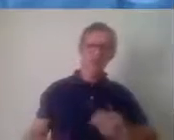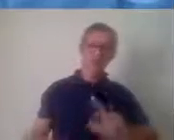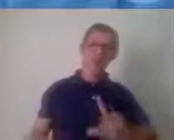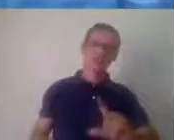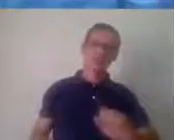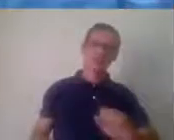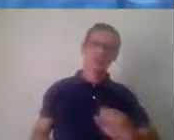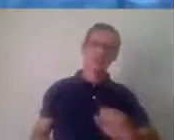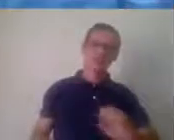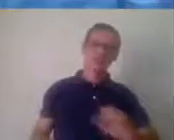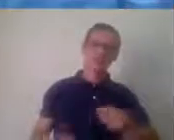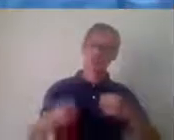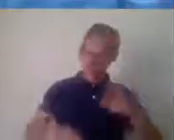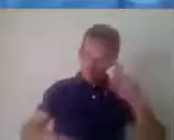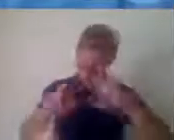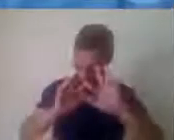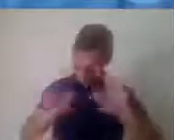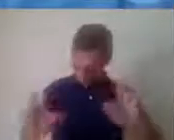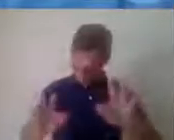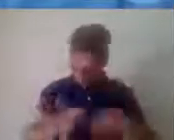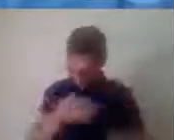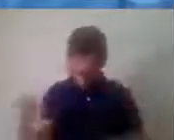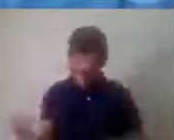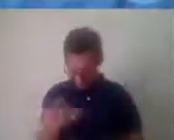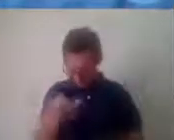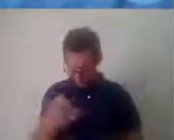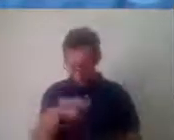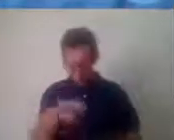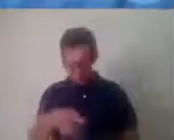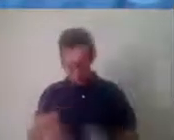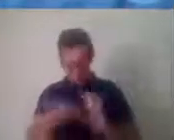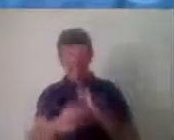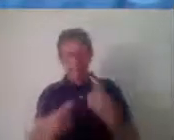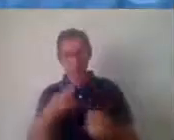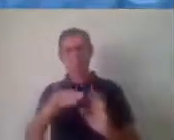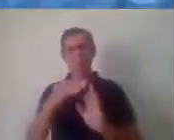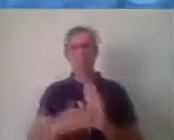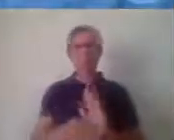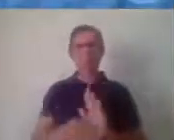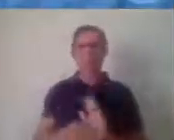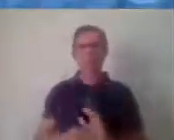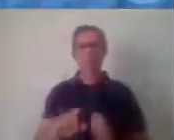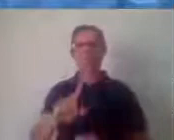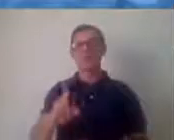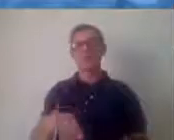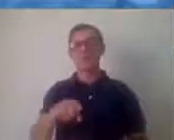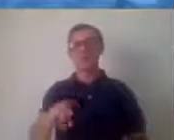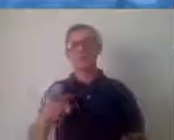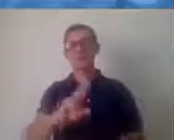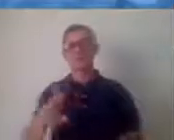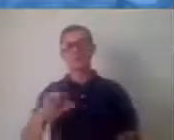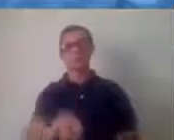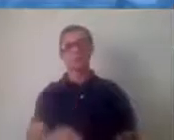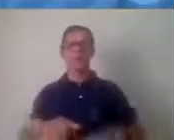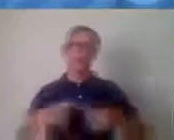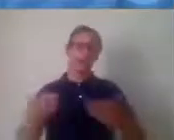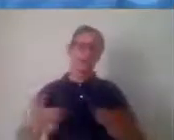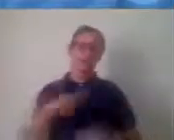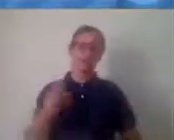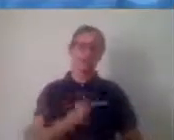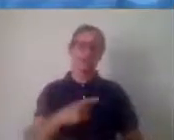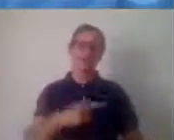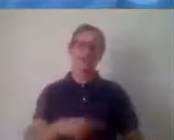da função. Então, analisar a função é essencial para você saber qual que é o método de integração que você vai aplicar. Agora, a gente